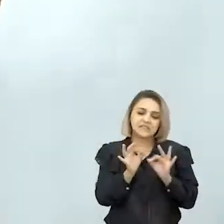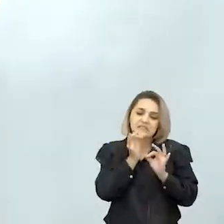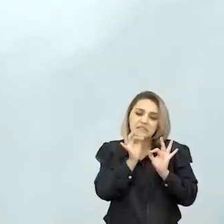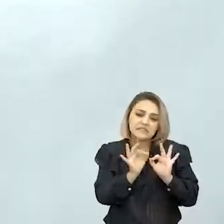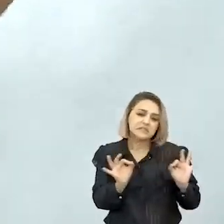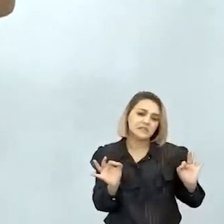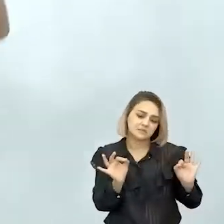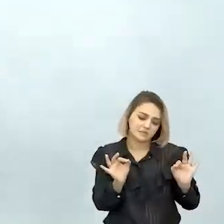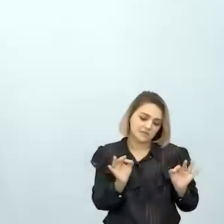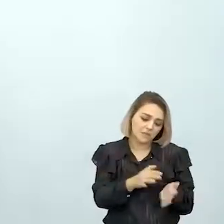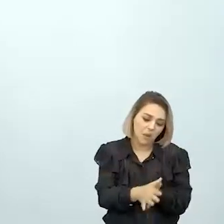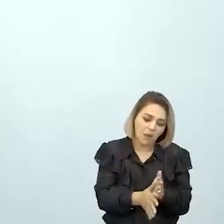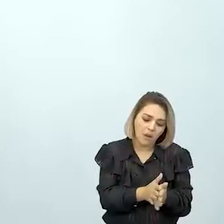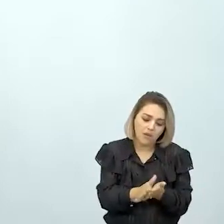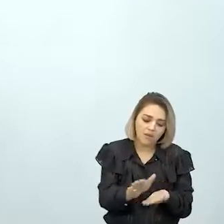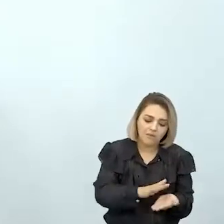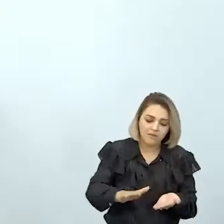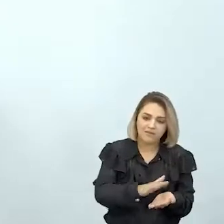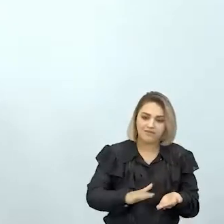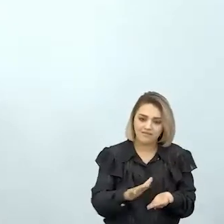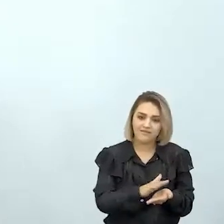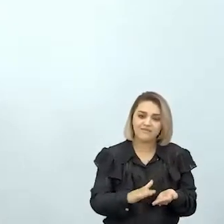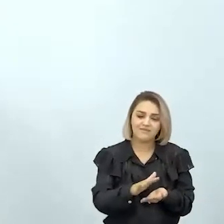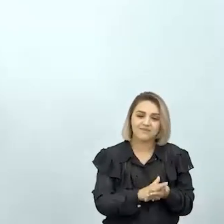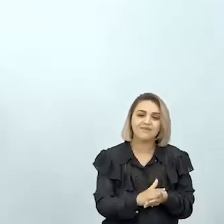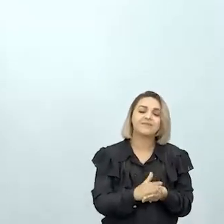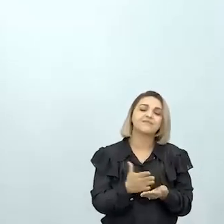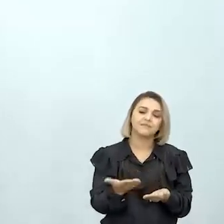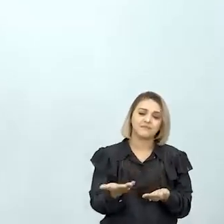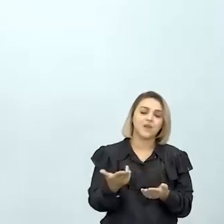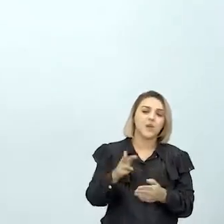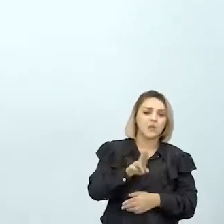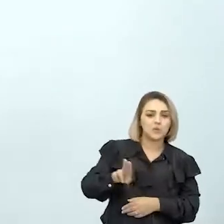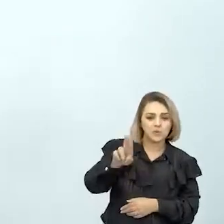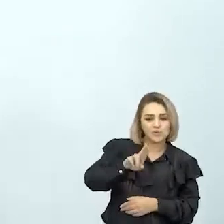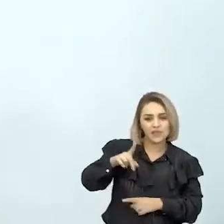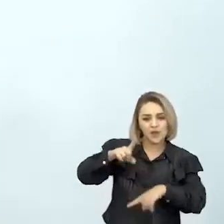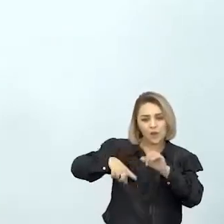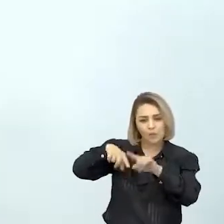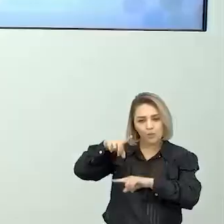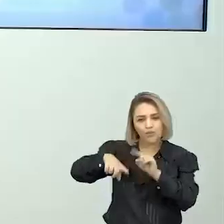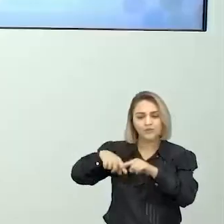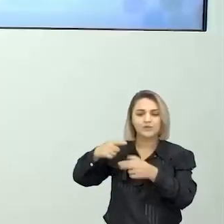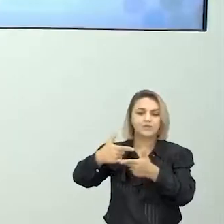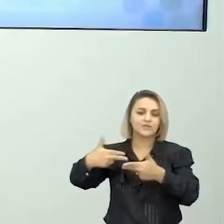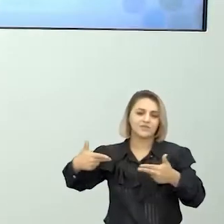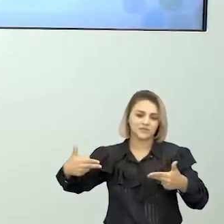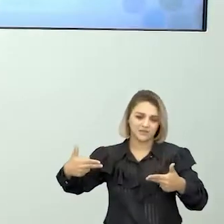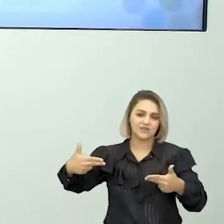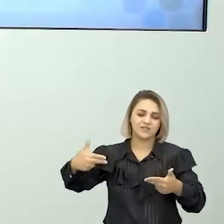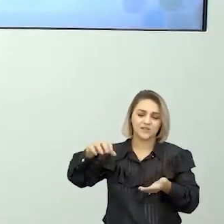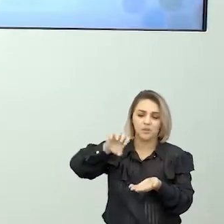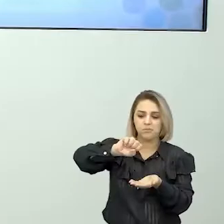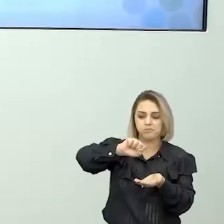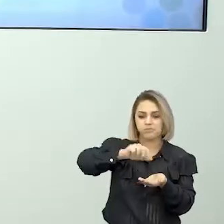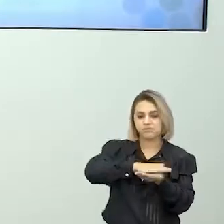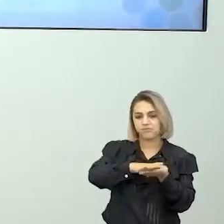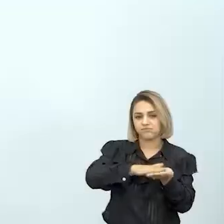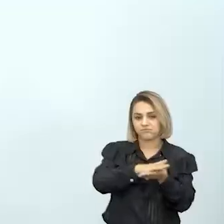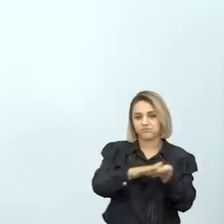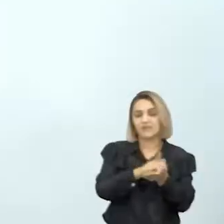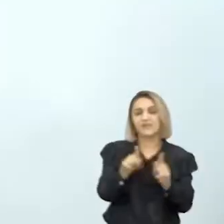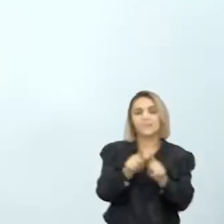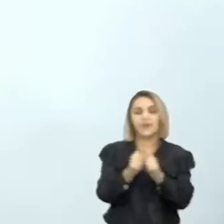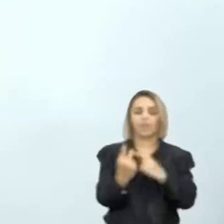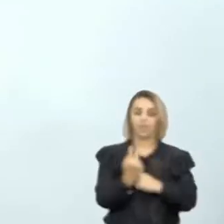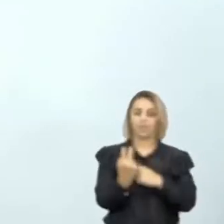por causa da tensão superficial que nós utilizamos, né, os detergentes e os sabões, tá? No nosso dia a dia, na nossa higiene